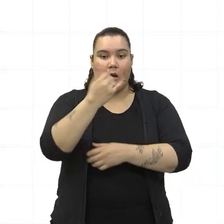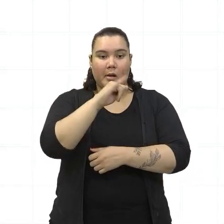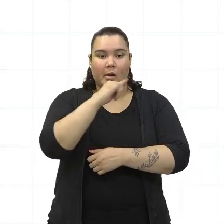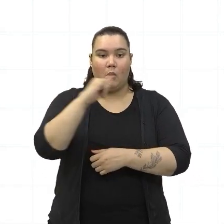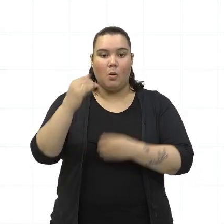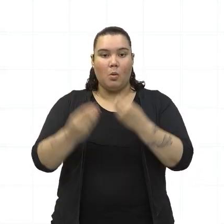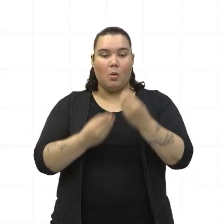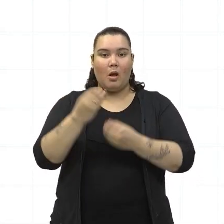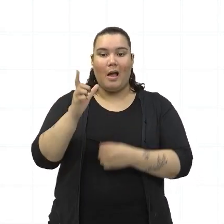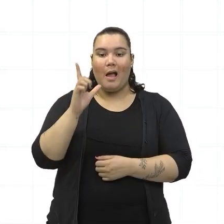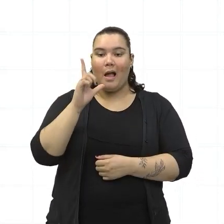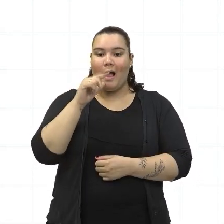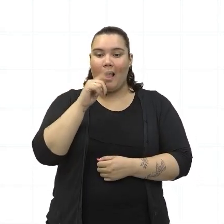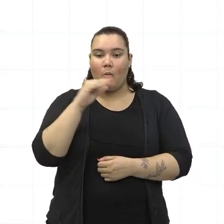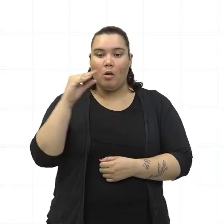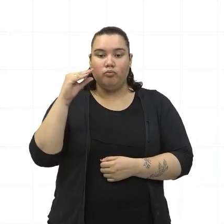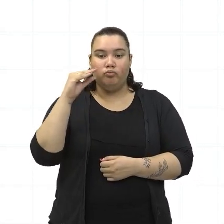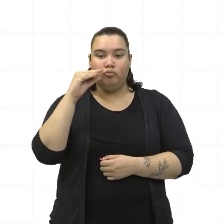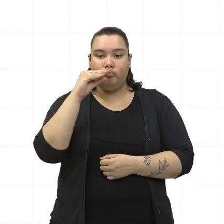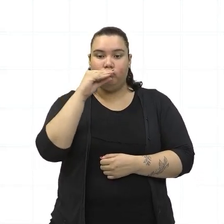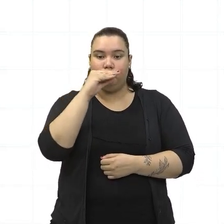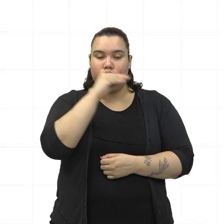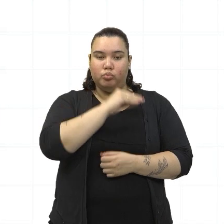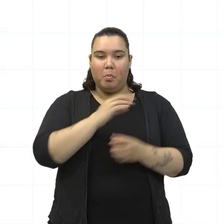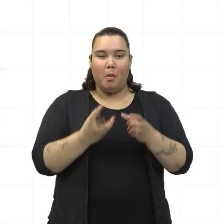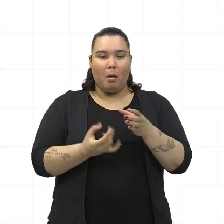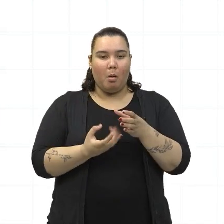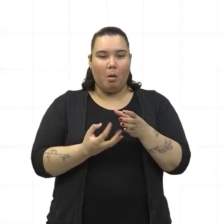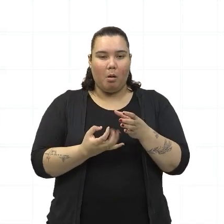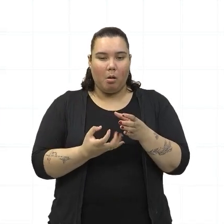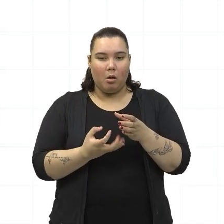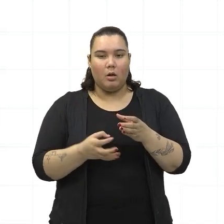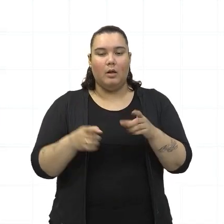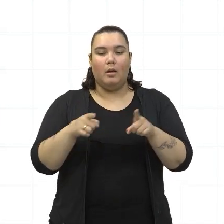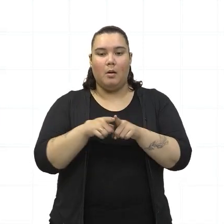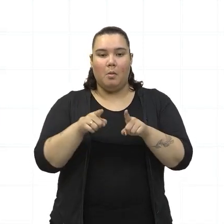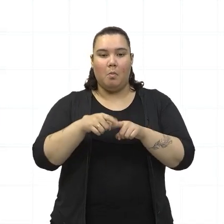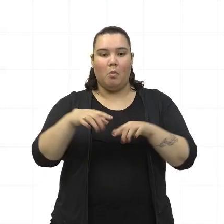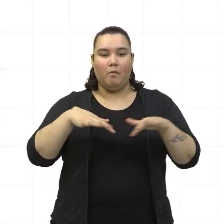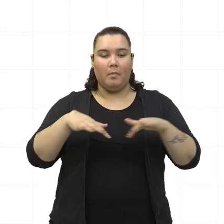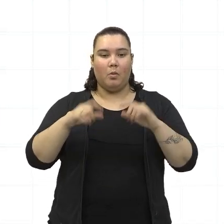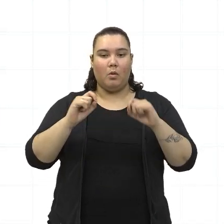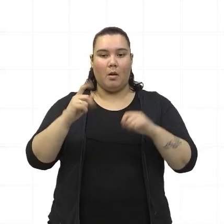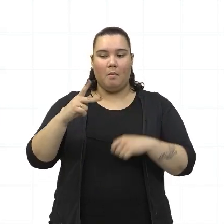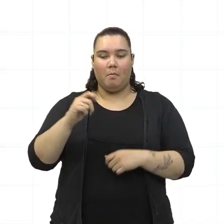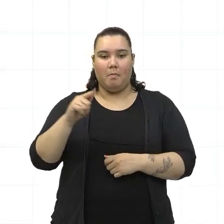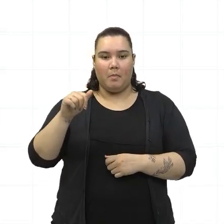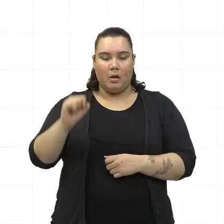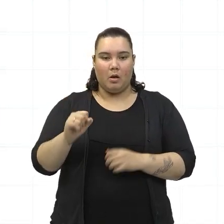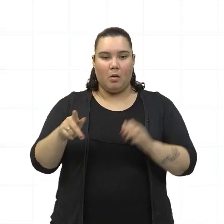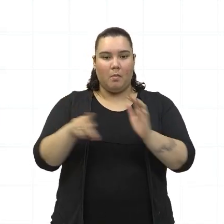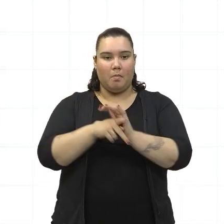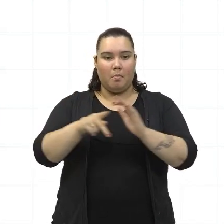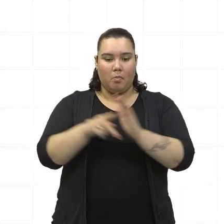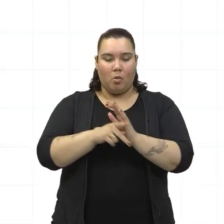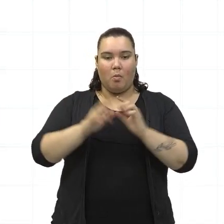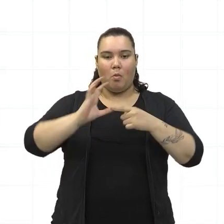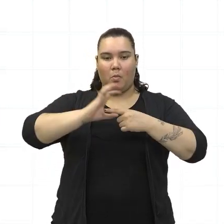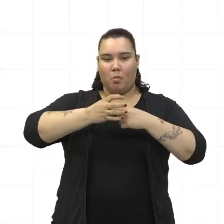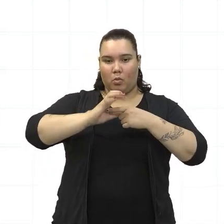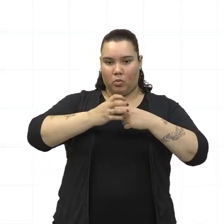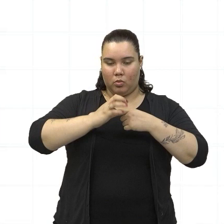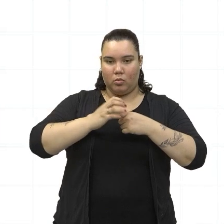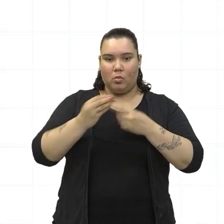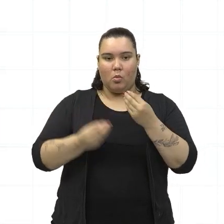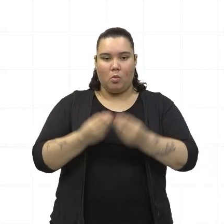elétrica por meio do aquecimento da água e consequente movimentação de pás dos geradores em caldeiras,